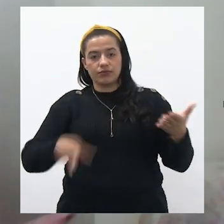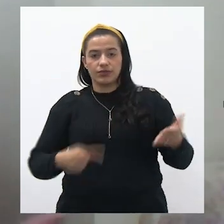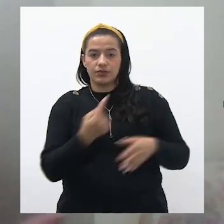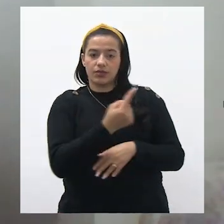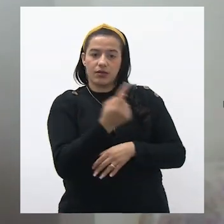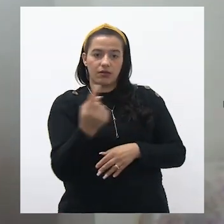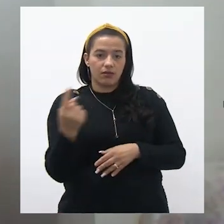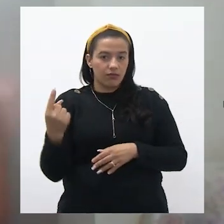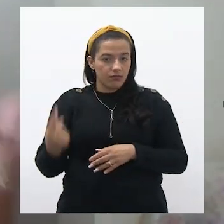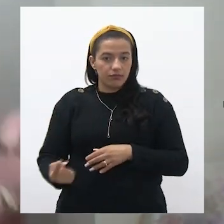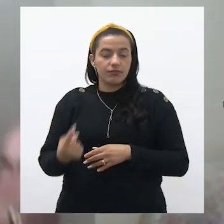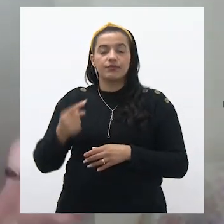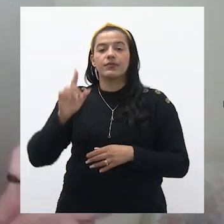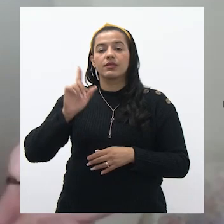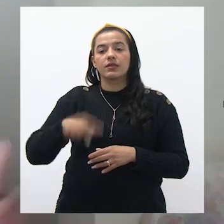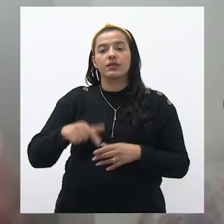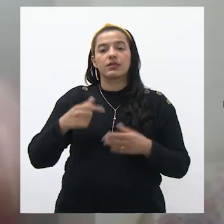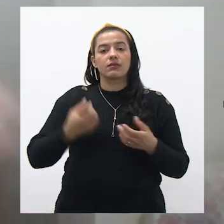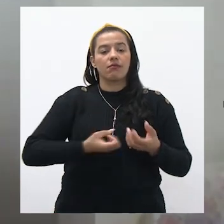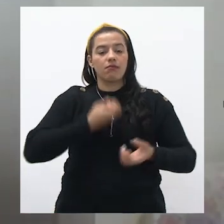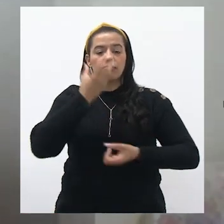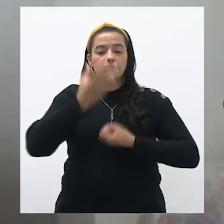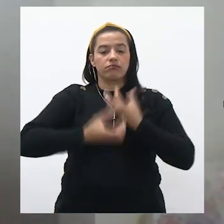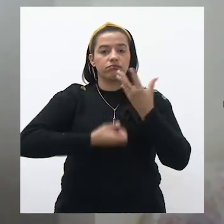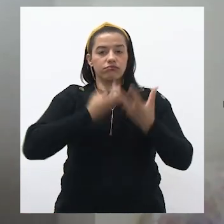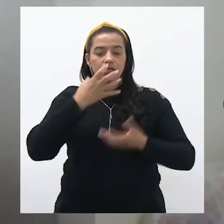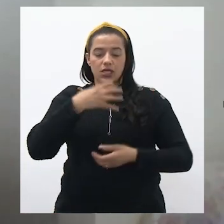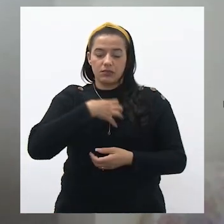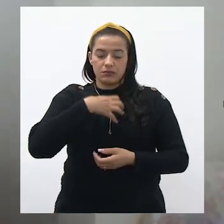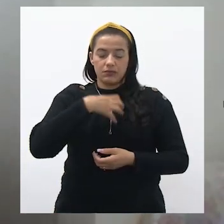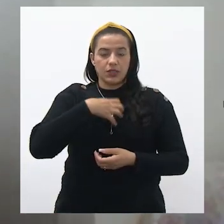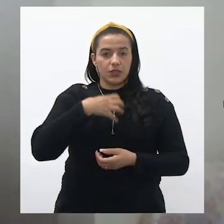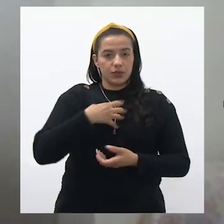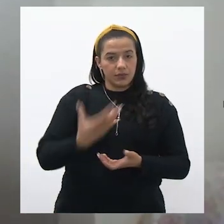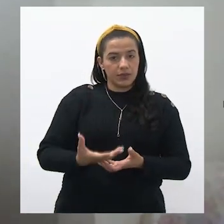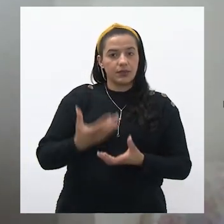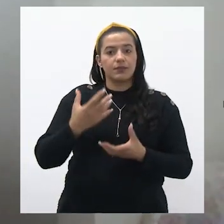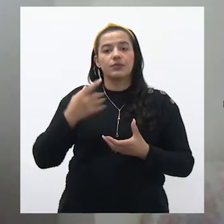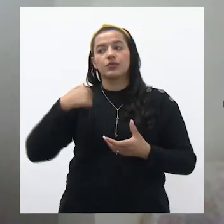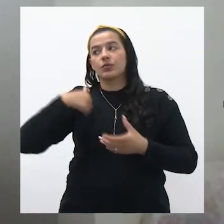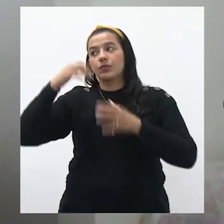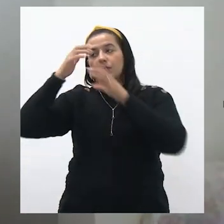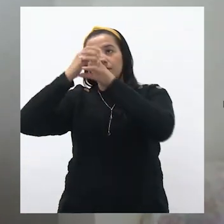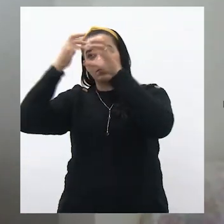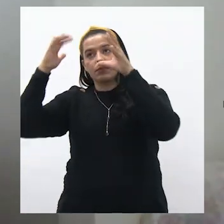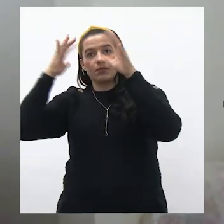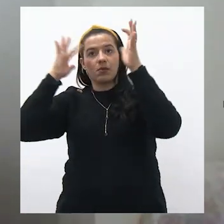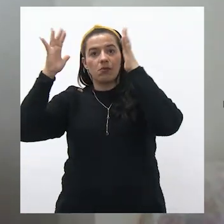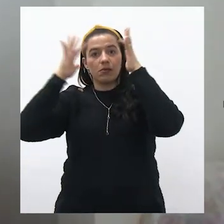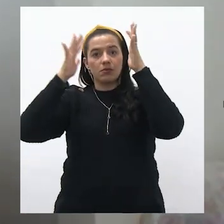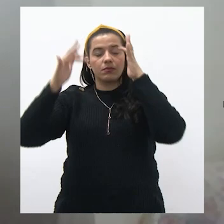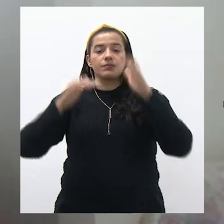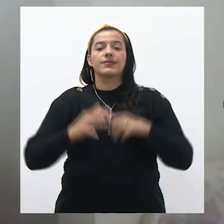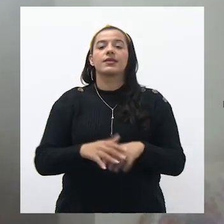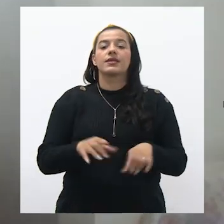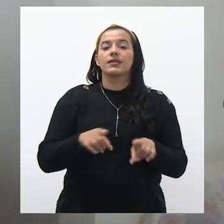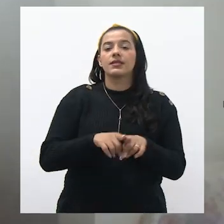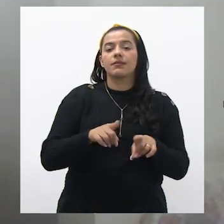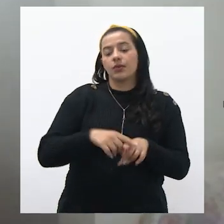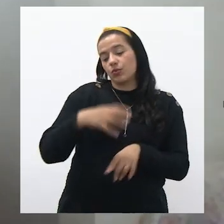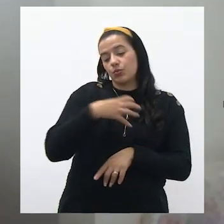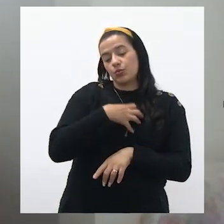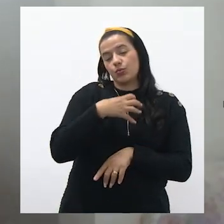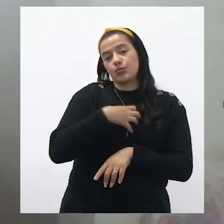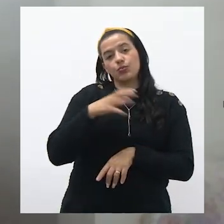individuais, né, que se expressam através do nosso sentimento, do nosso pensamento, né, e do nosso